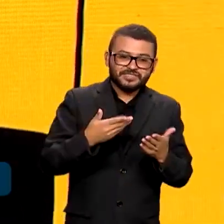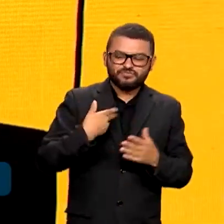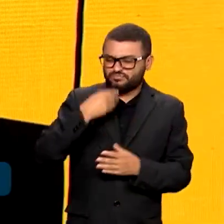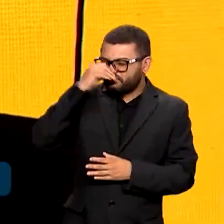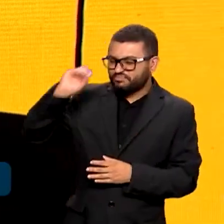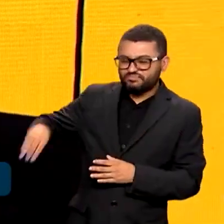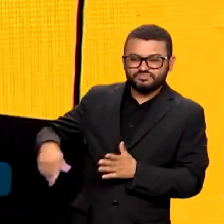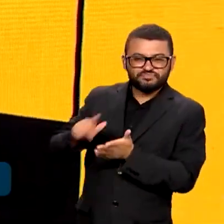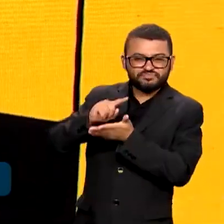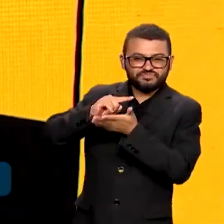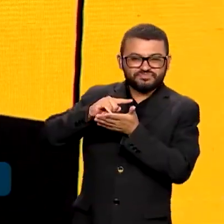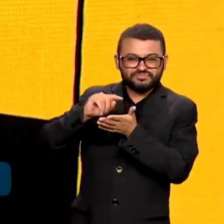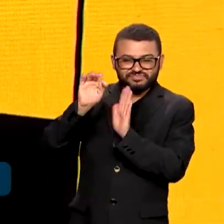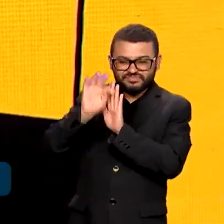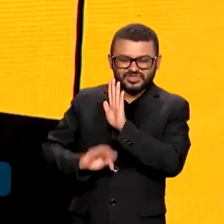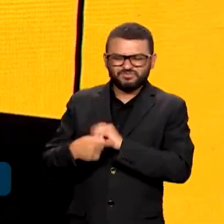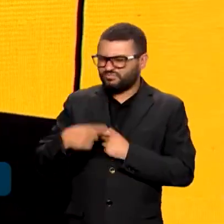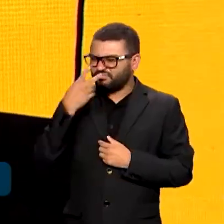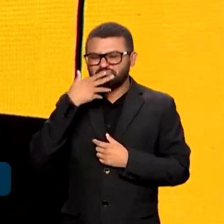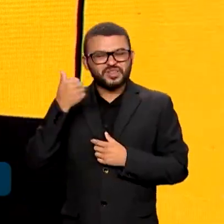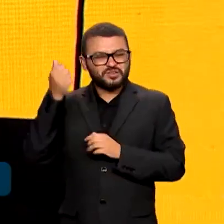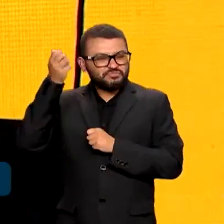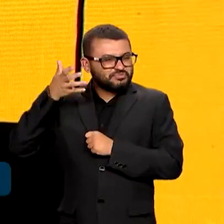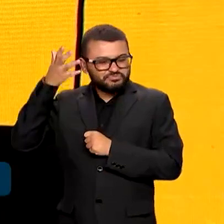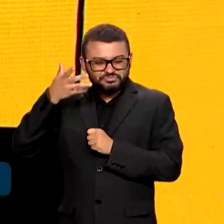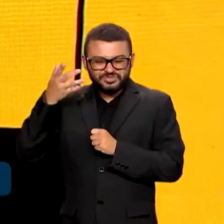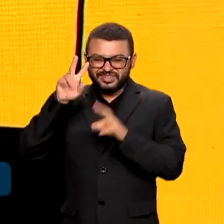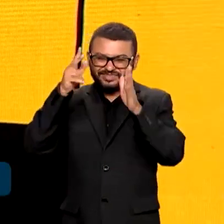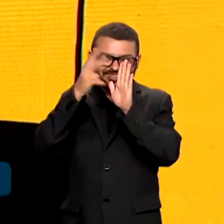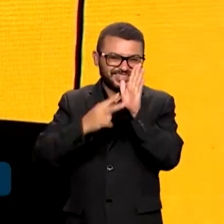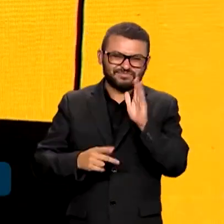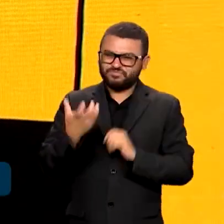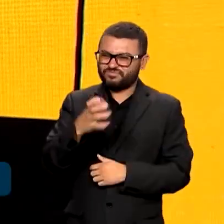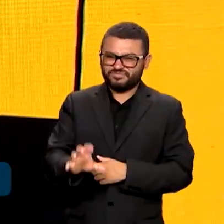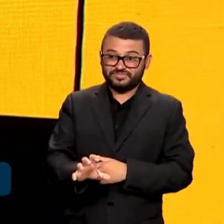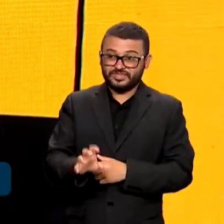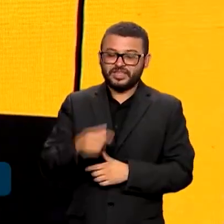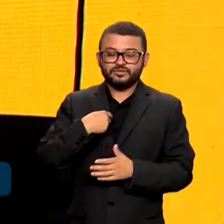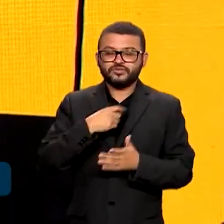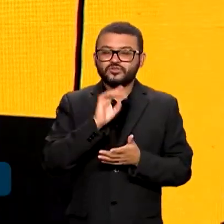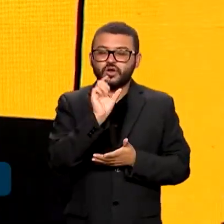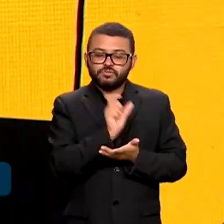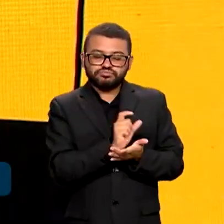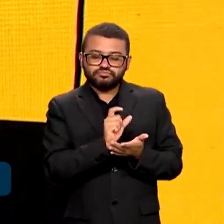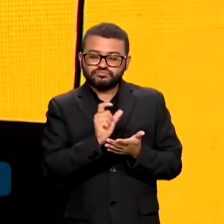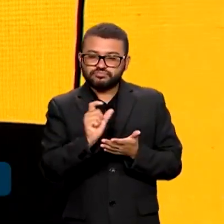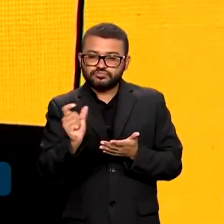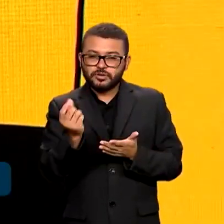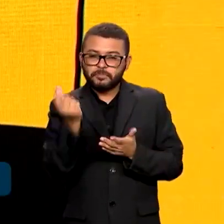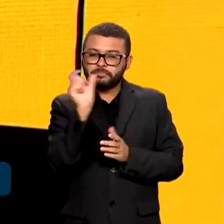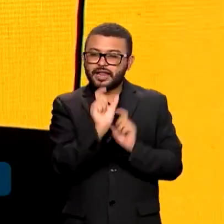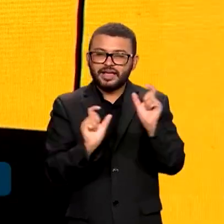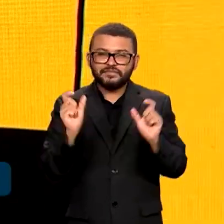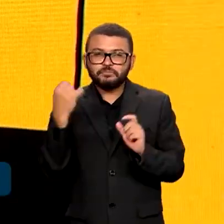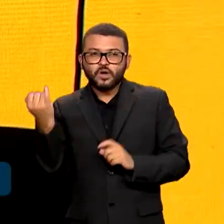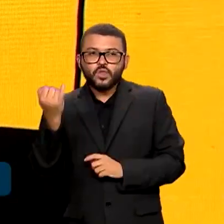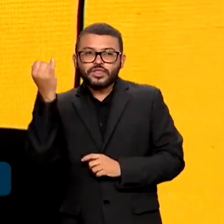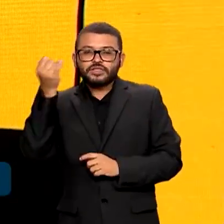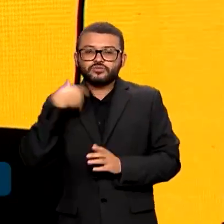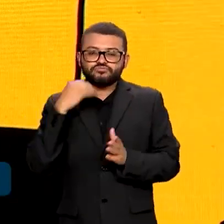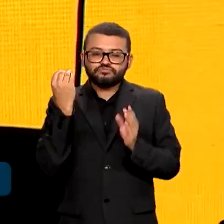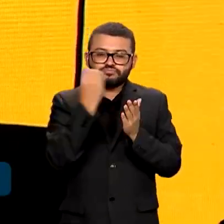lado. Eu digo, eu não vou falar, não vou ler discurso. Eu anotei uns pontos, que uma parte eu já falei